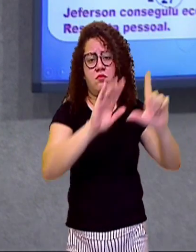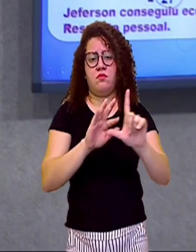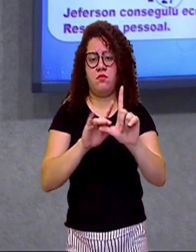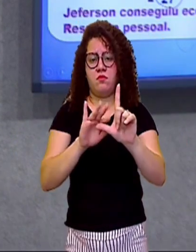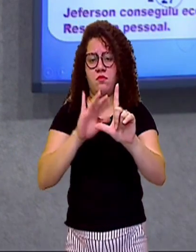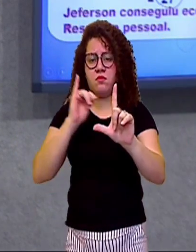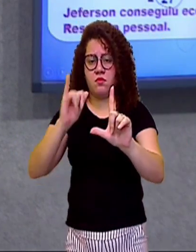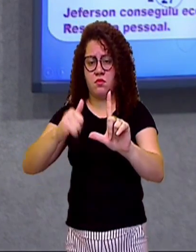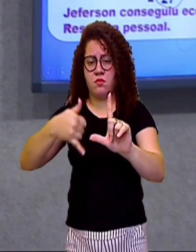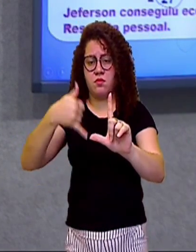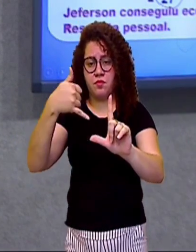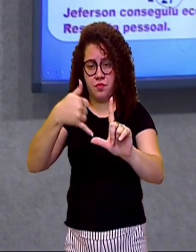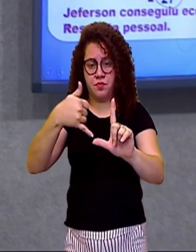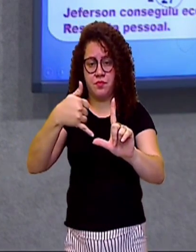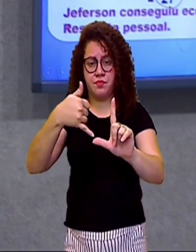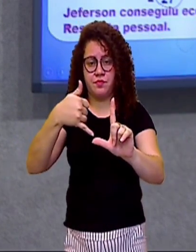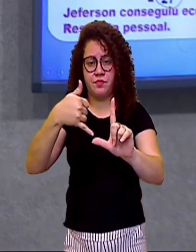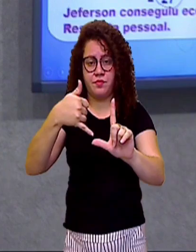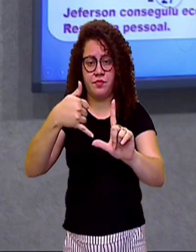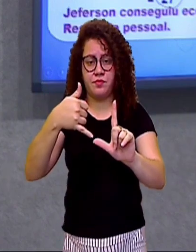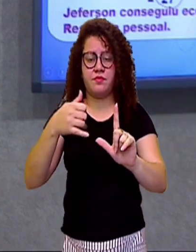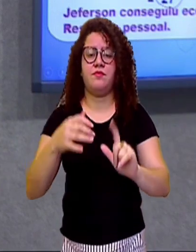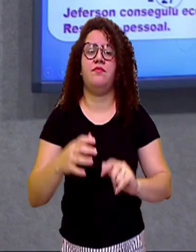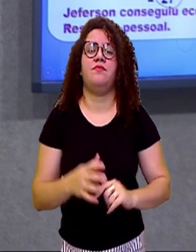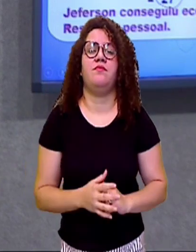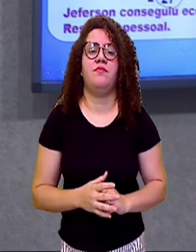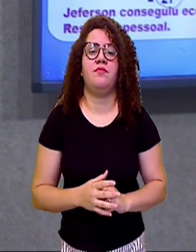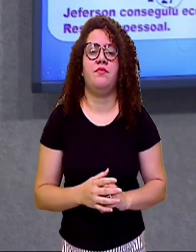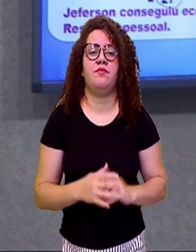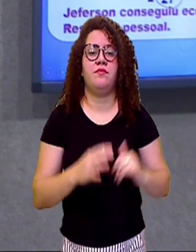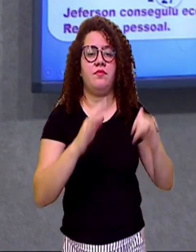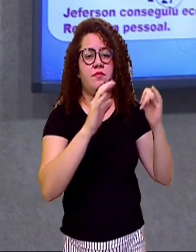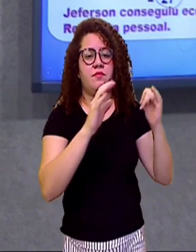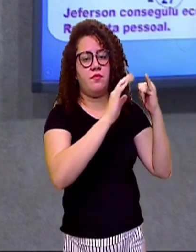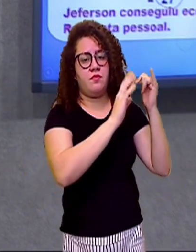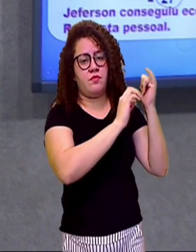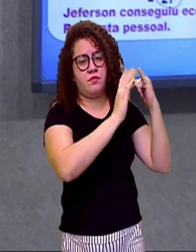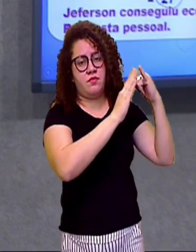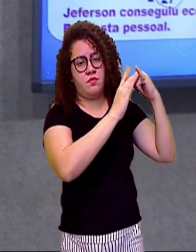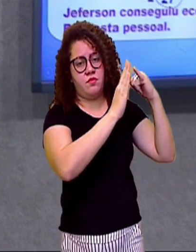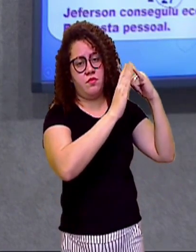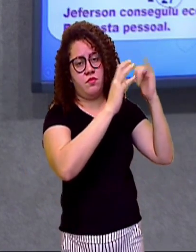SMED GV, basta apontar a câmera do seu celular no canto da tela e também se